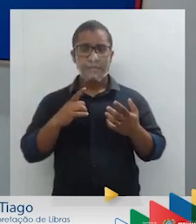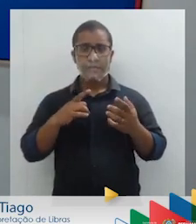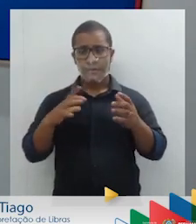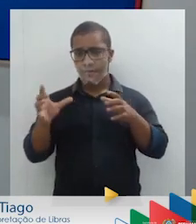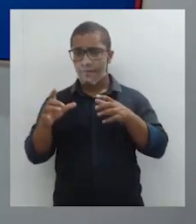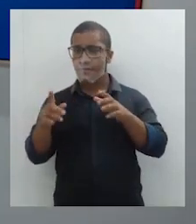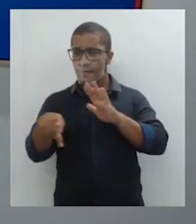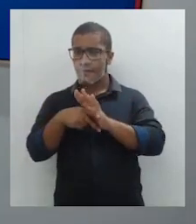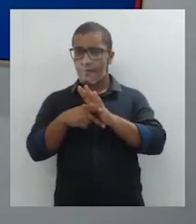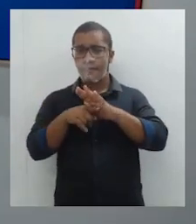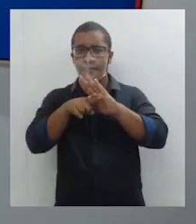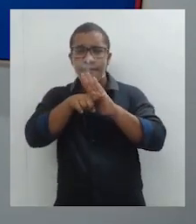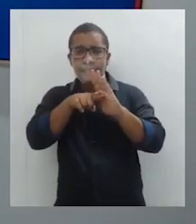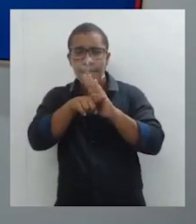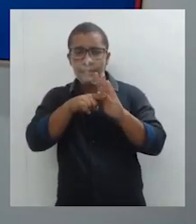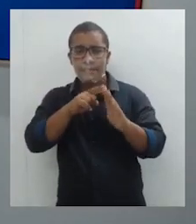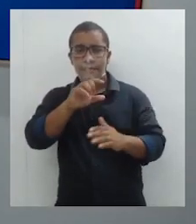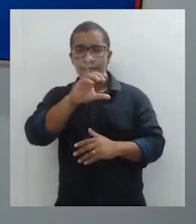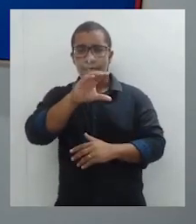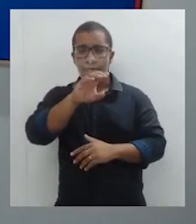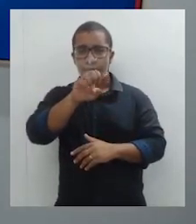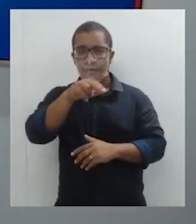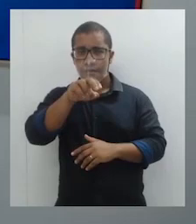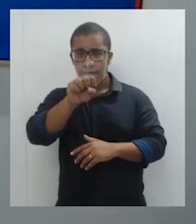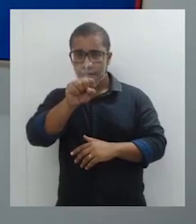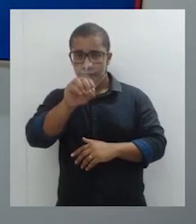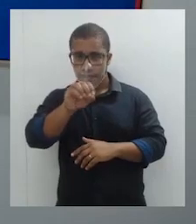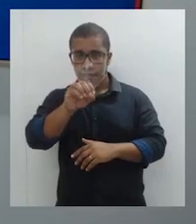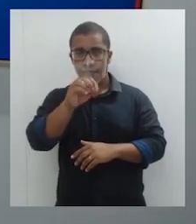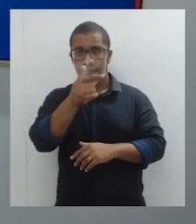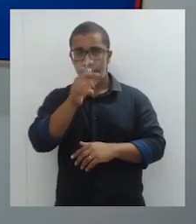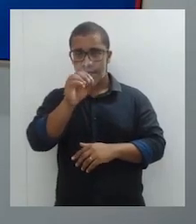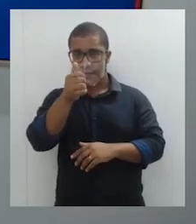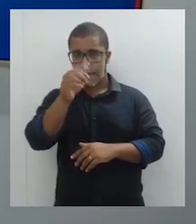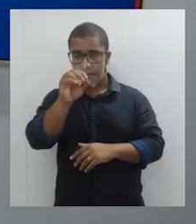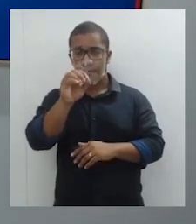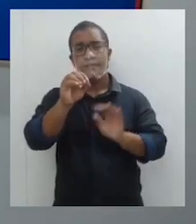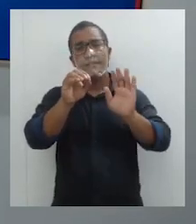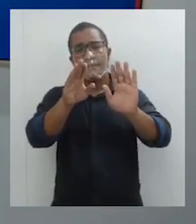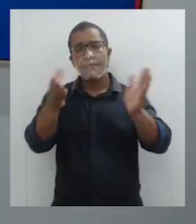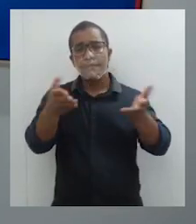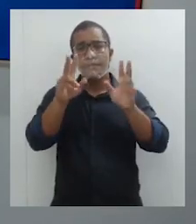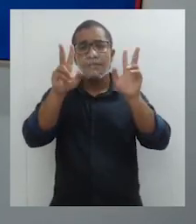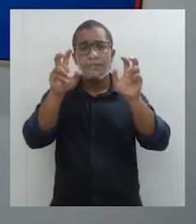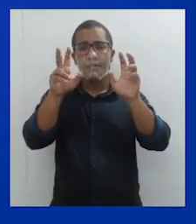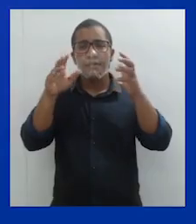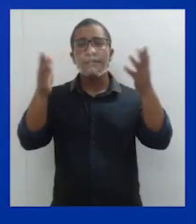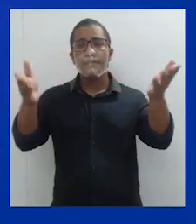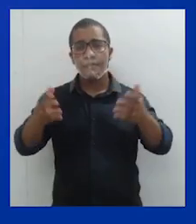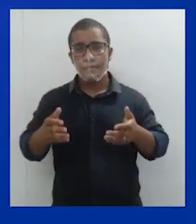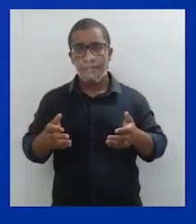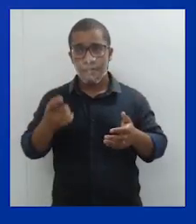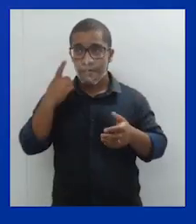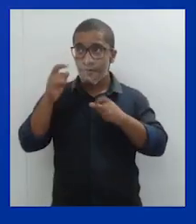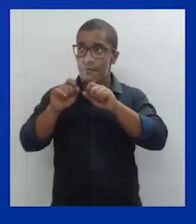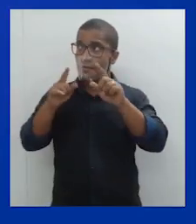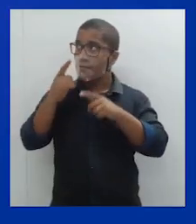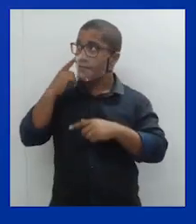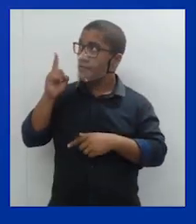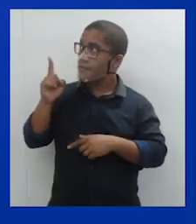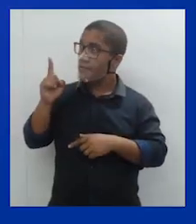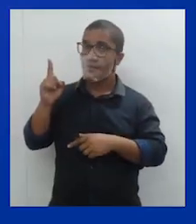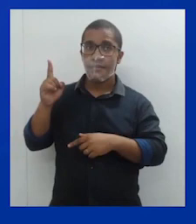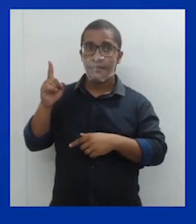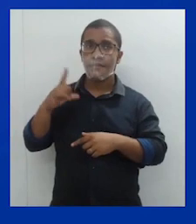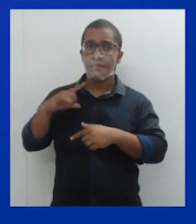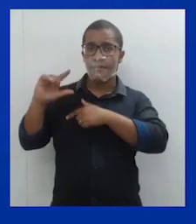e 2010 as Qual será o tema específico da aula de hoje na tela nós podemos